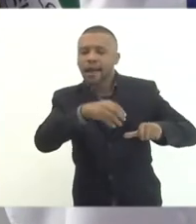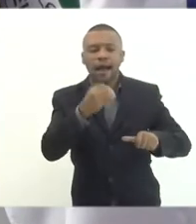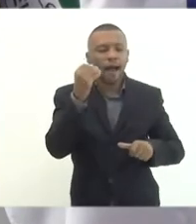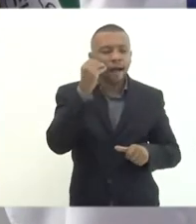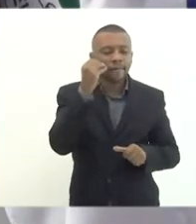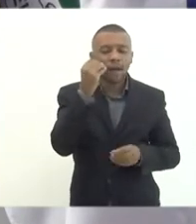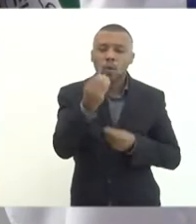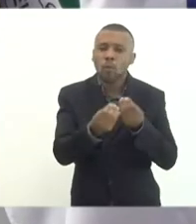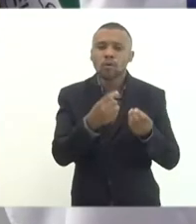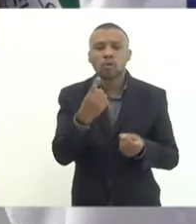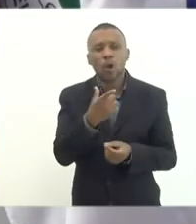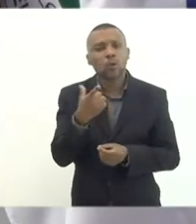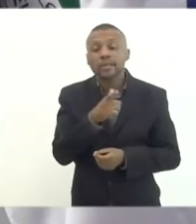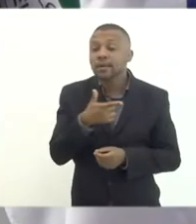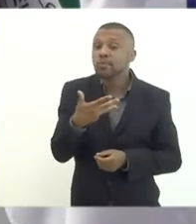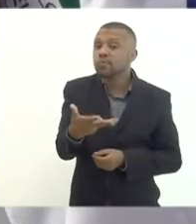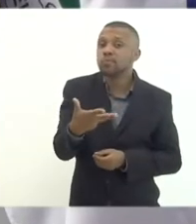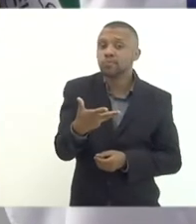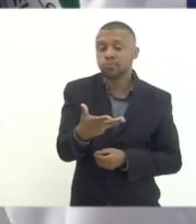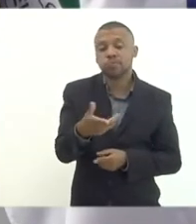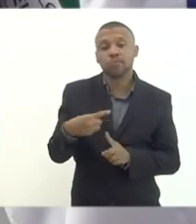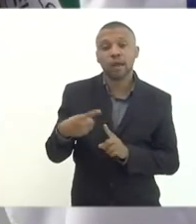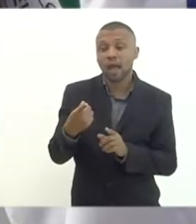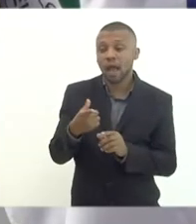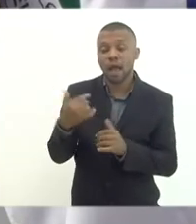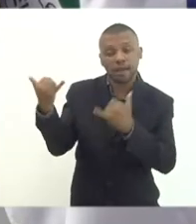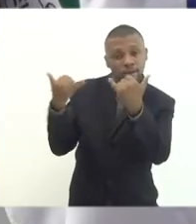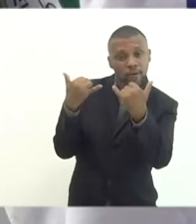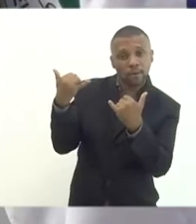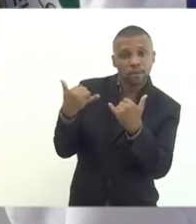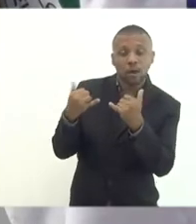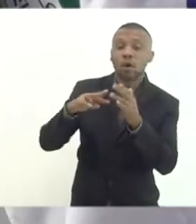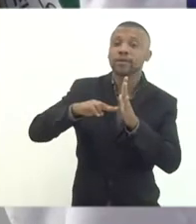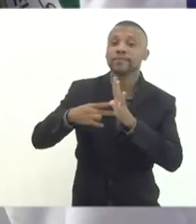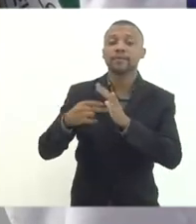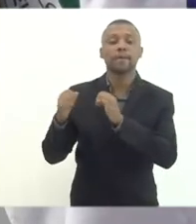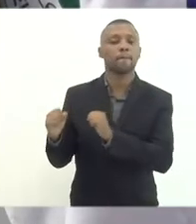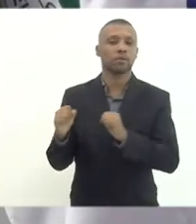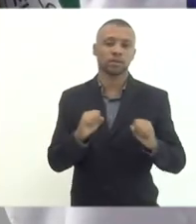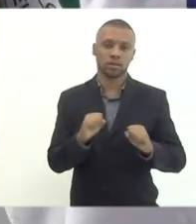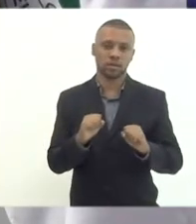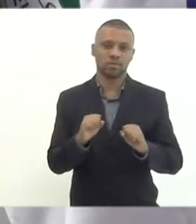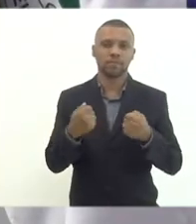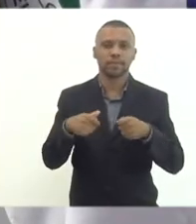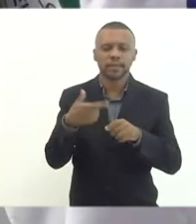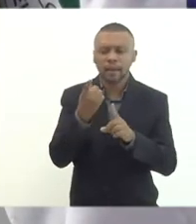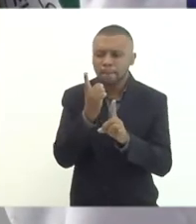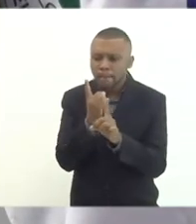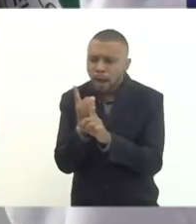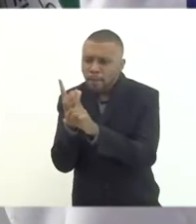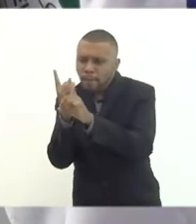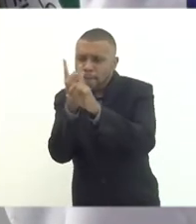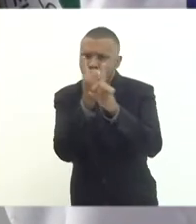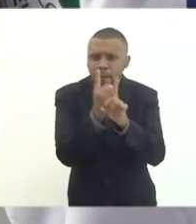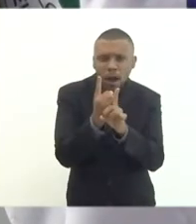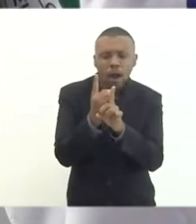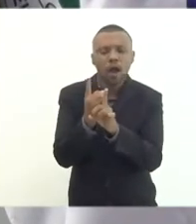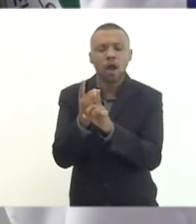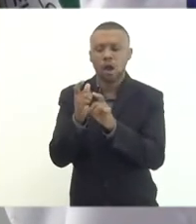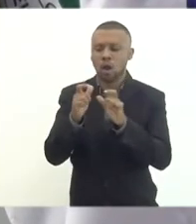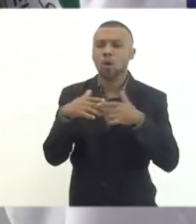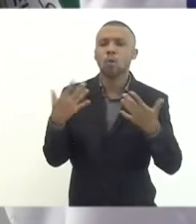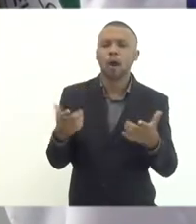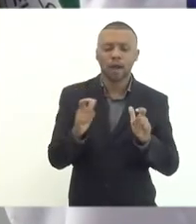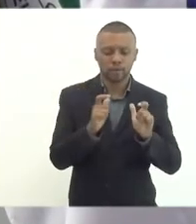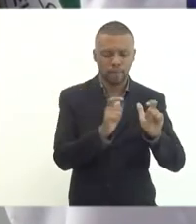potencializar Até porque eu falo que informação é poder até porque você precisa identificar os